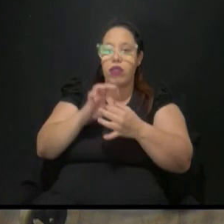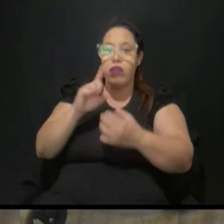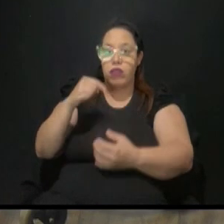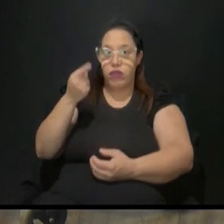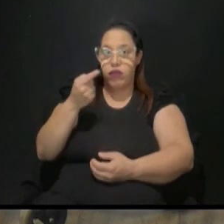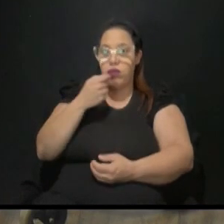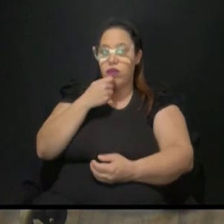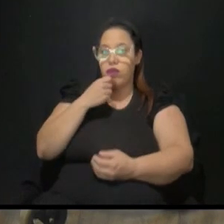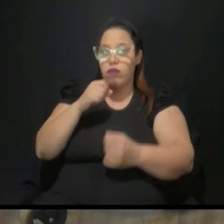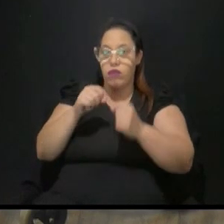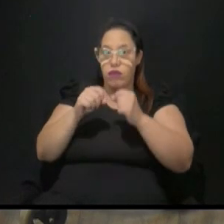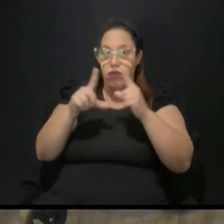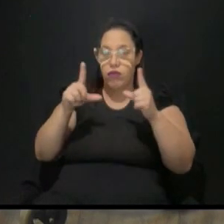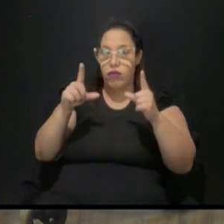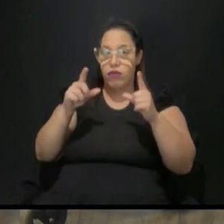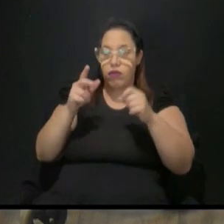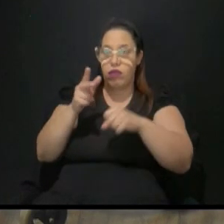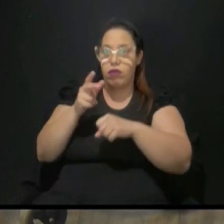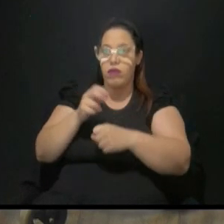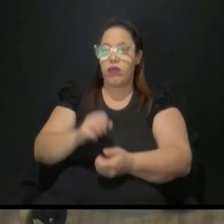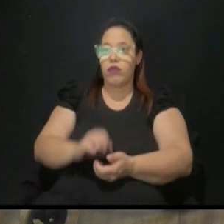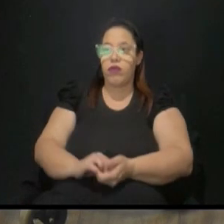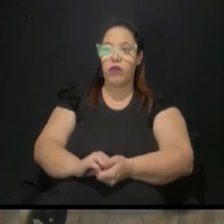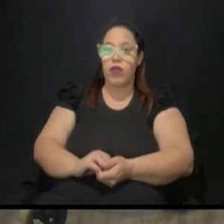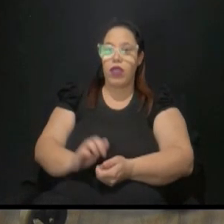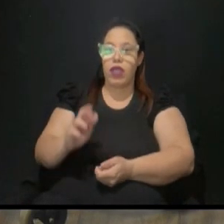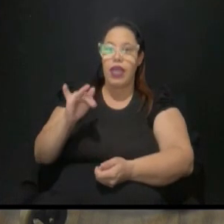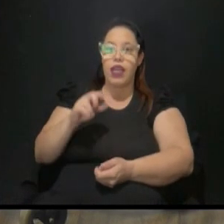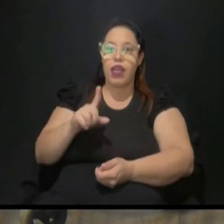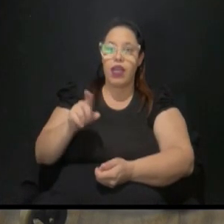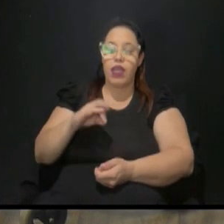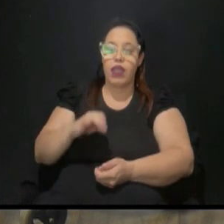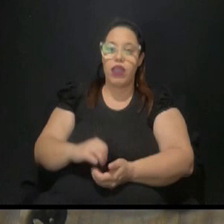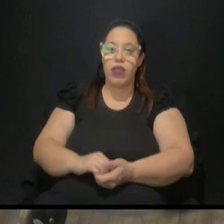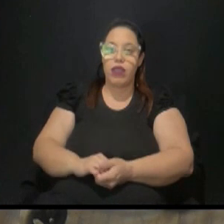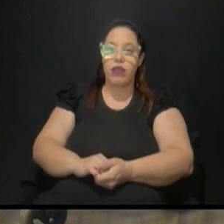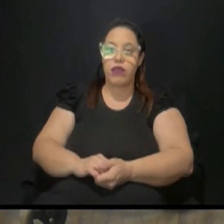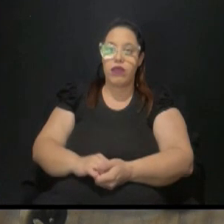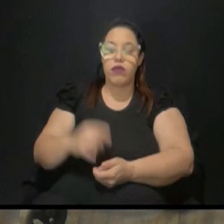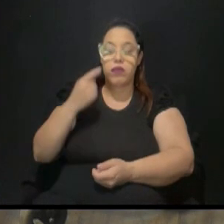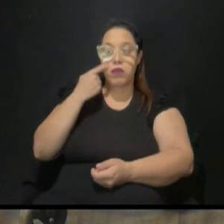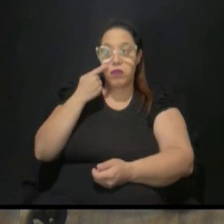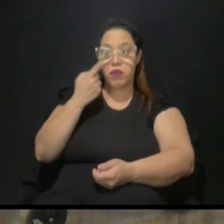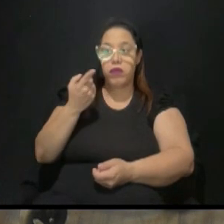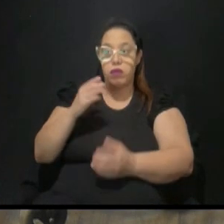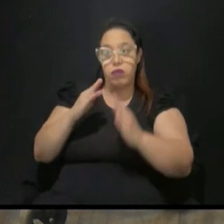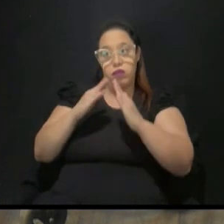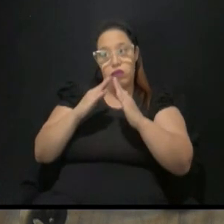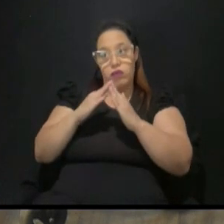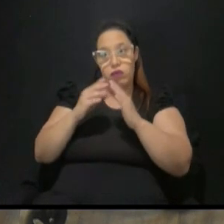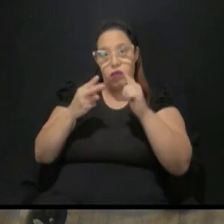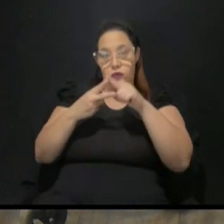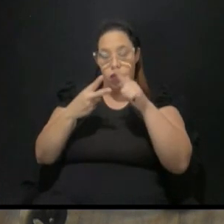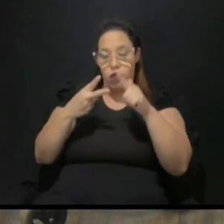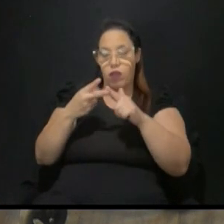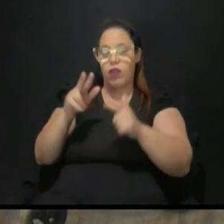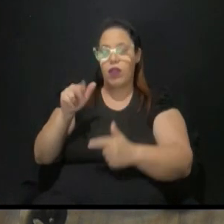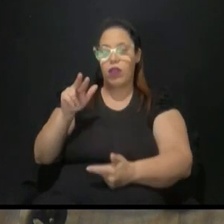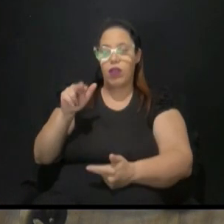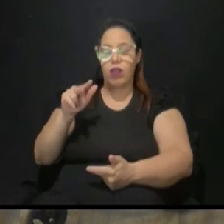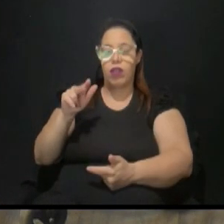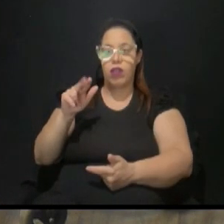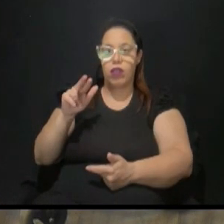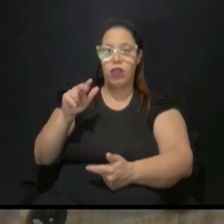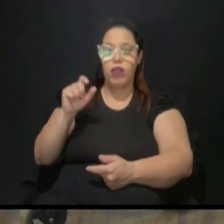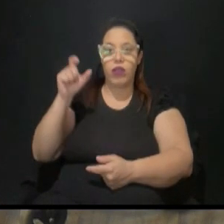essas imagens também do Kesley, aí para vocês verem em casa. Eles são 2 irmãos e cada um na